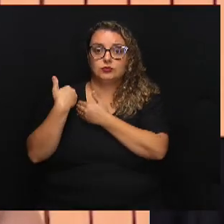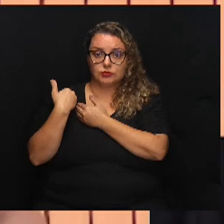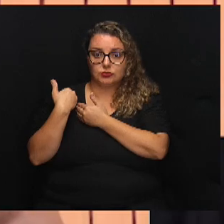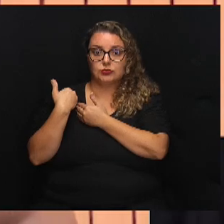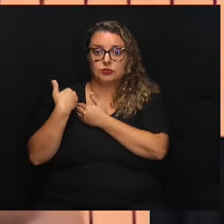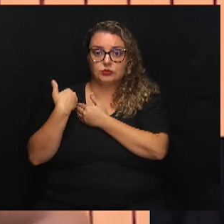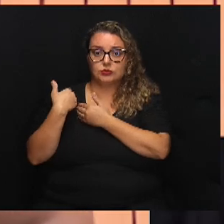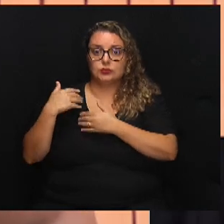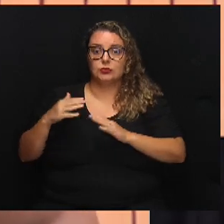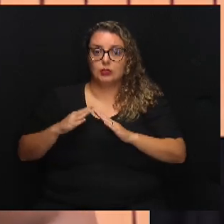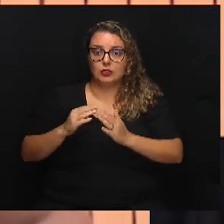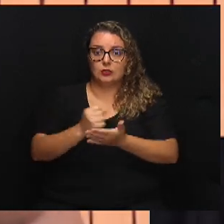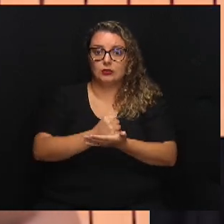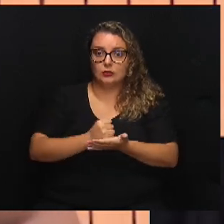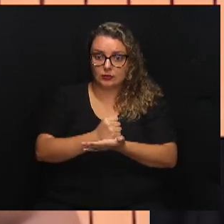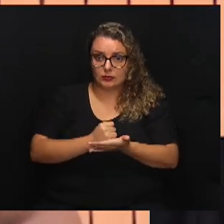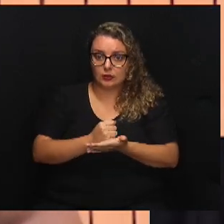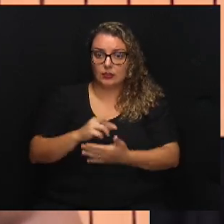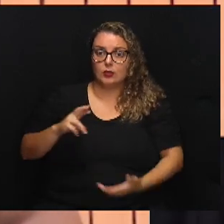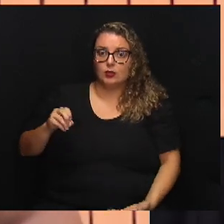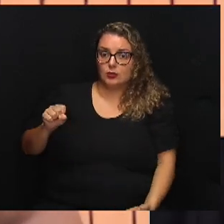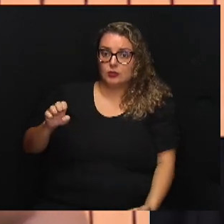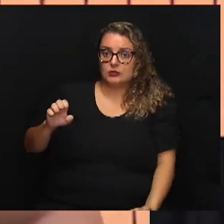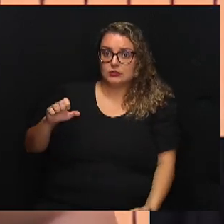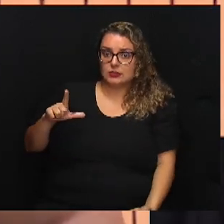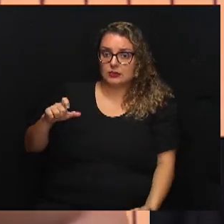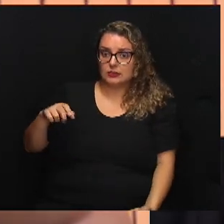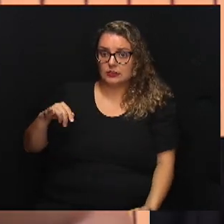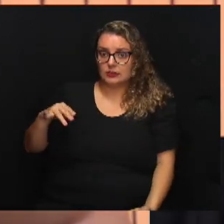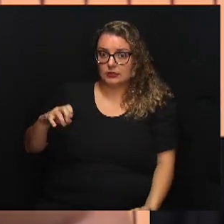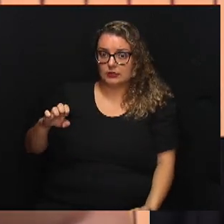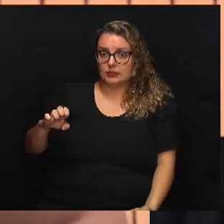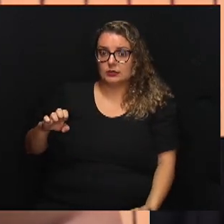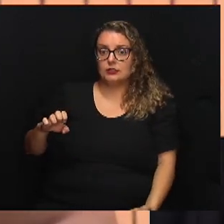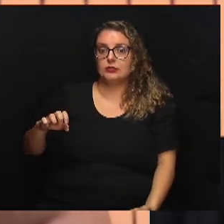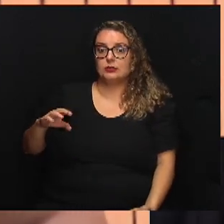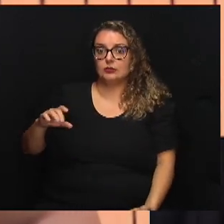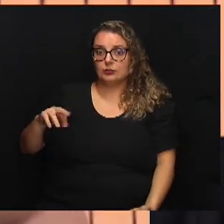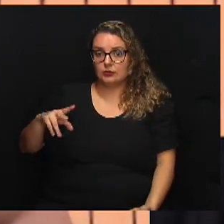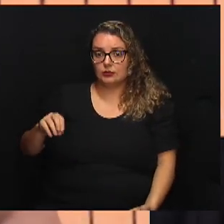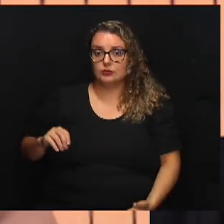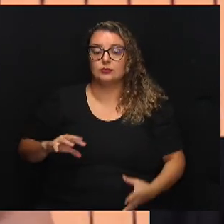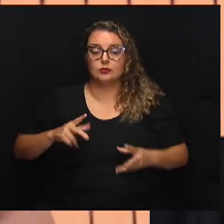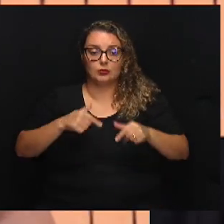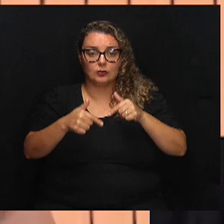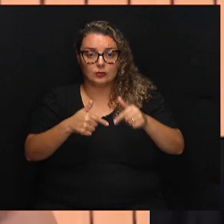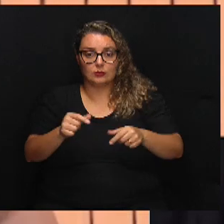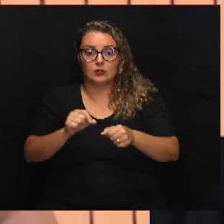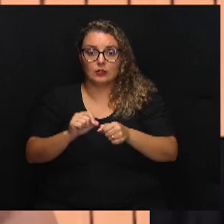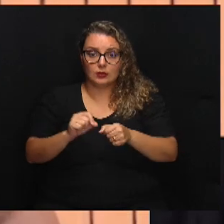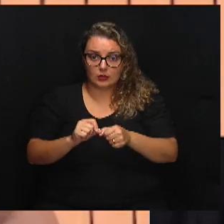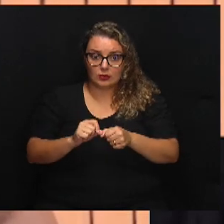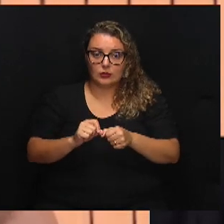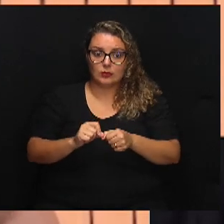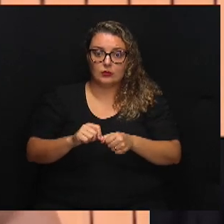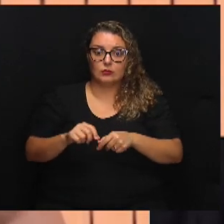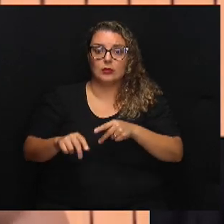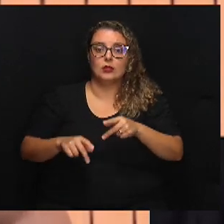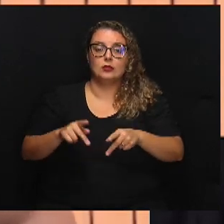da farmacêutica Roselaine Cruz. Todo o trabalho que a gente faz para a população de Mogi